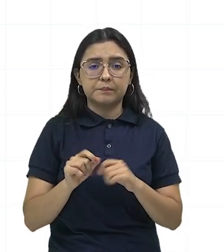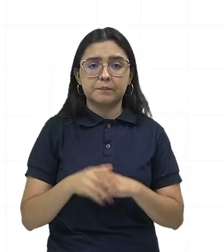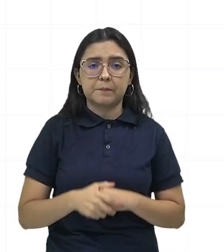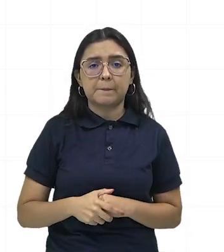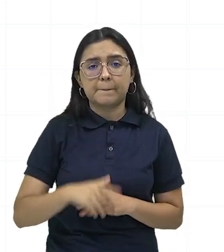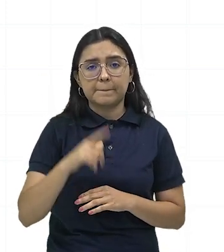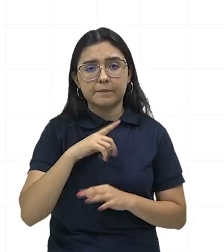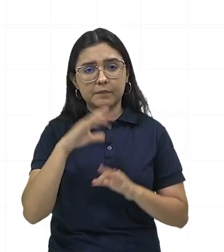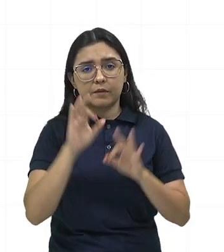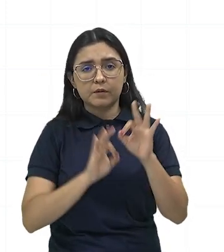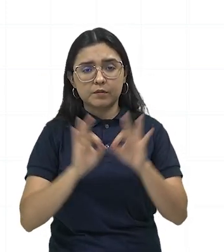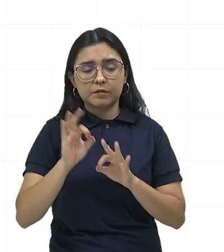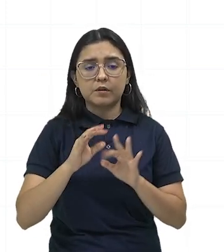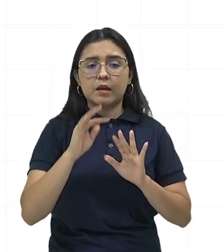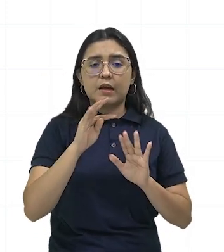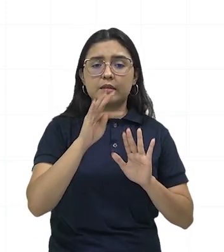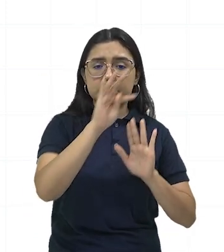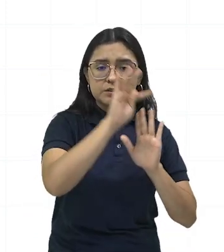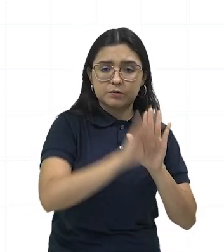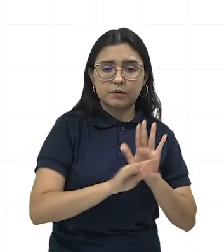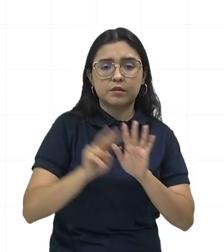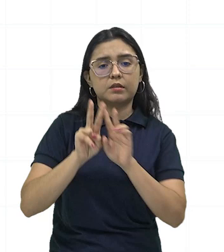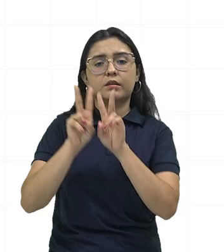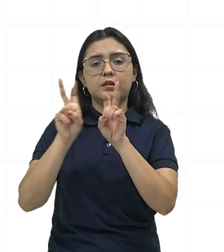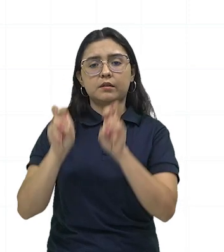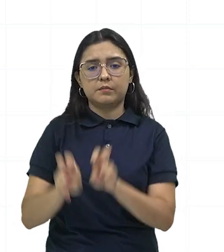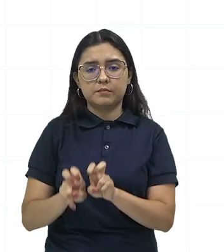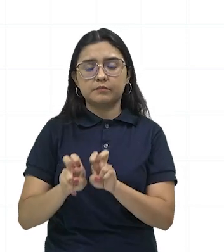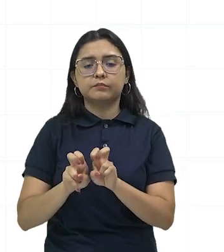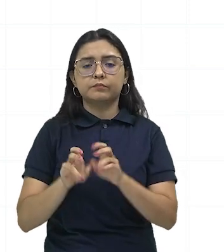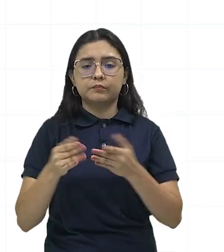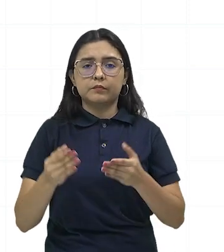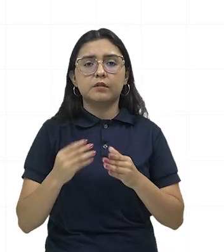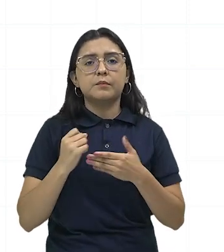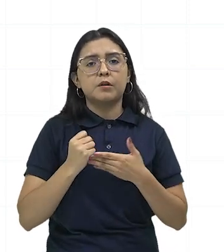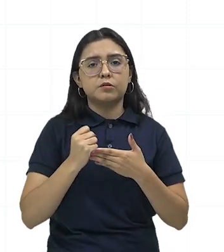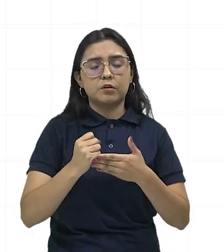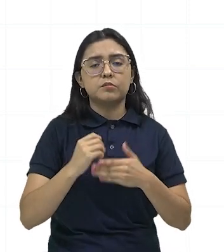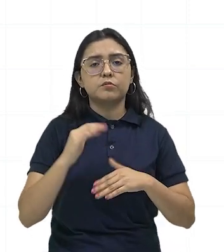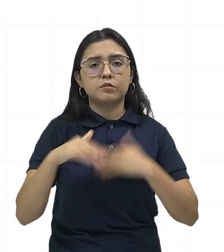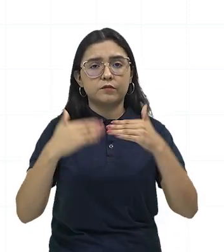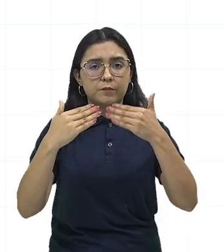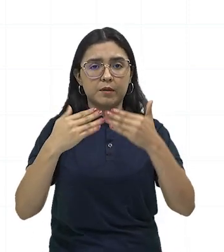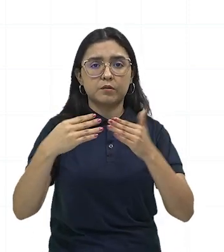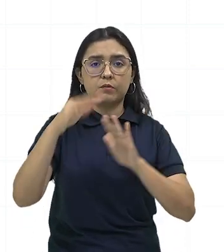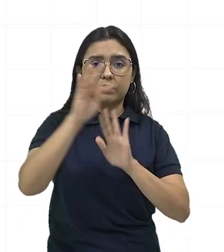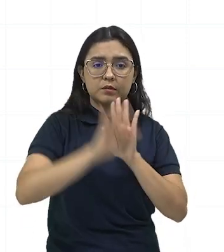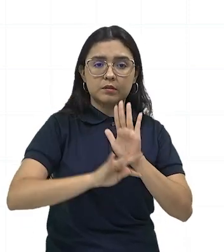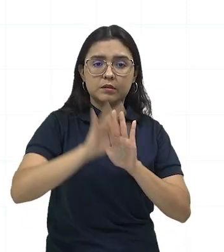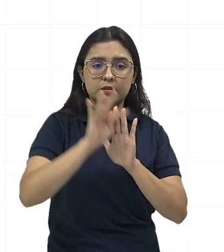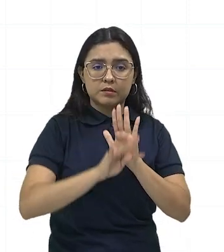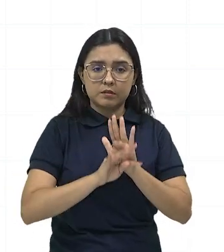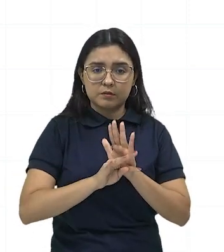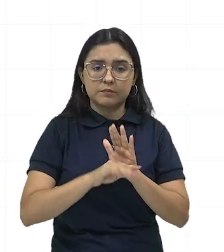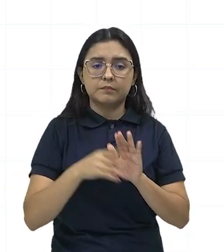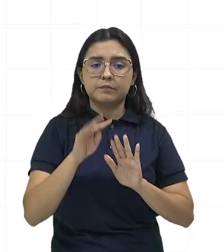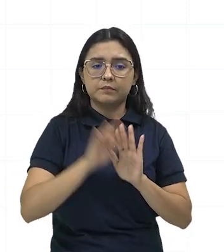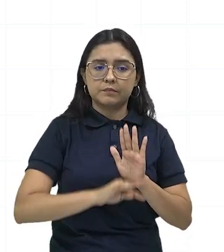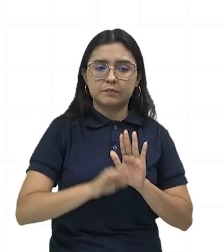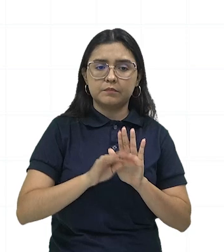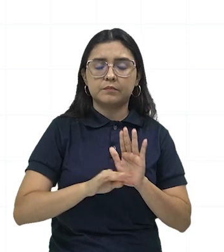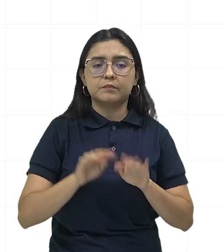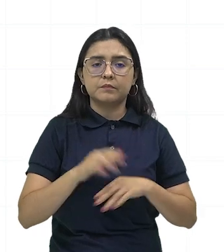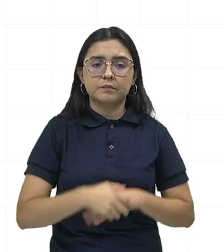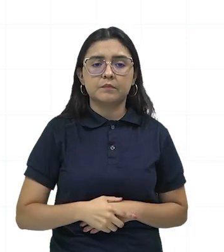fazer com que tanto a textual quanto a temática ajudem na produção do seu texto. Textual, superfície,